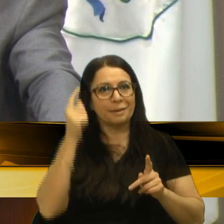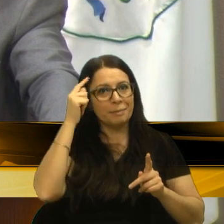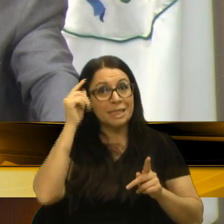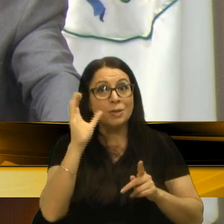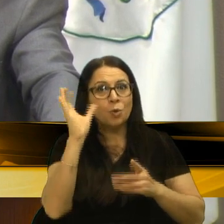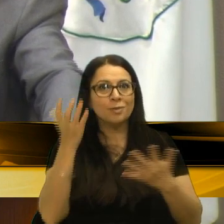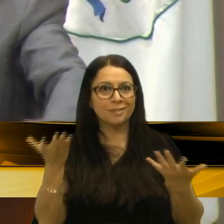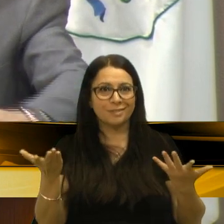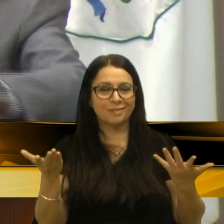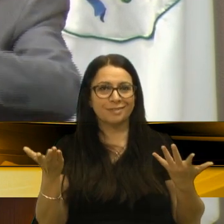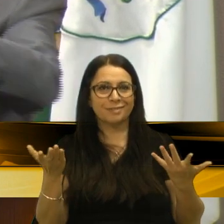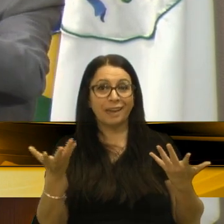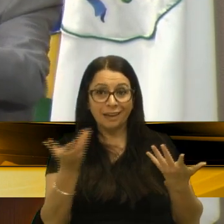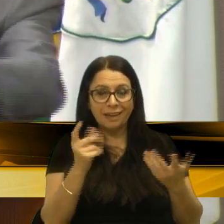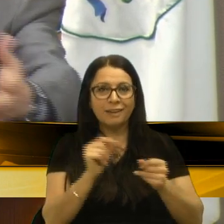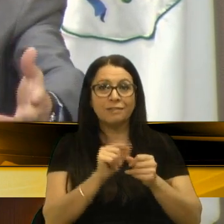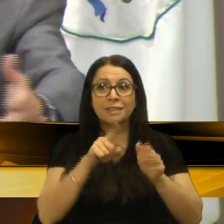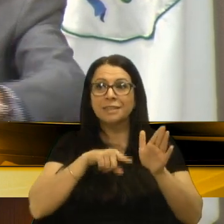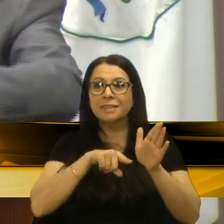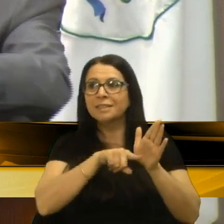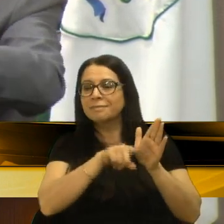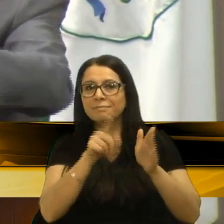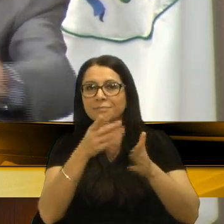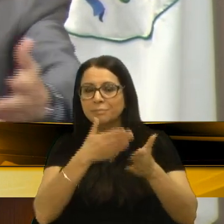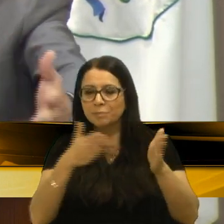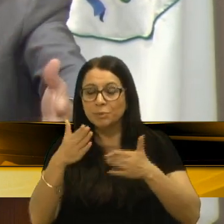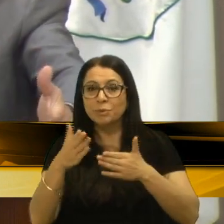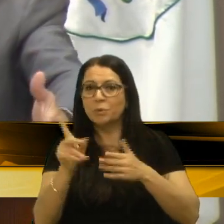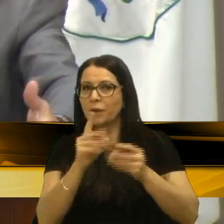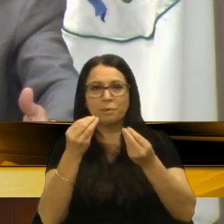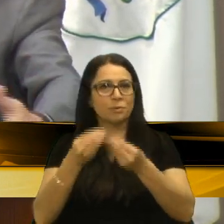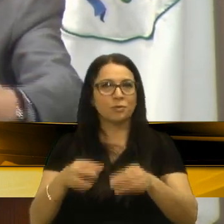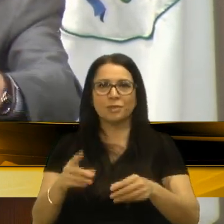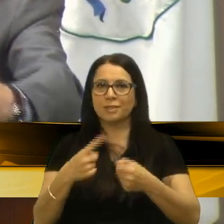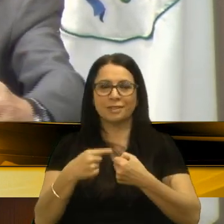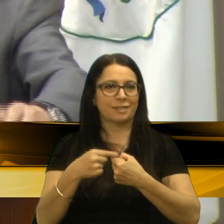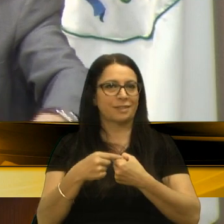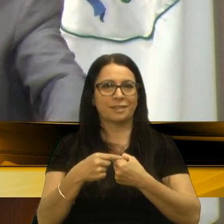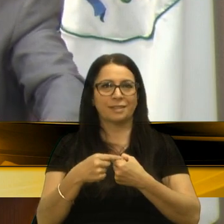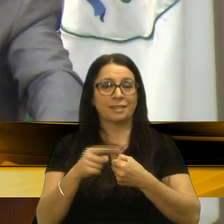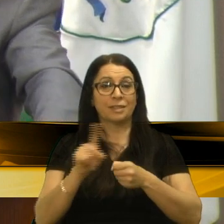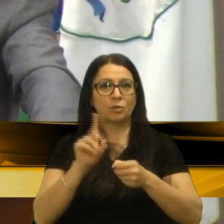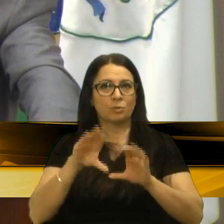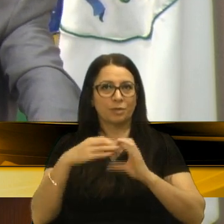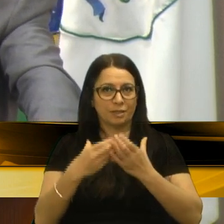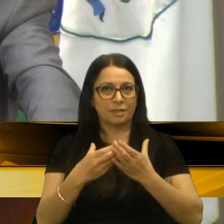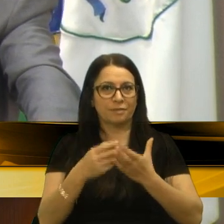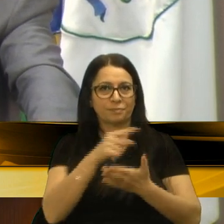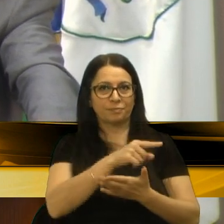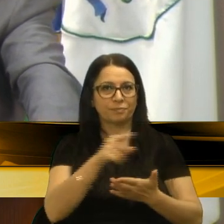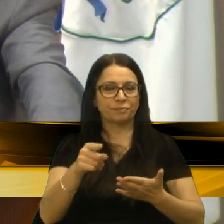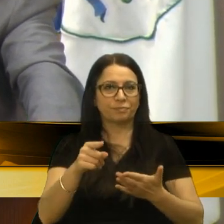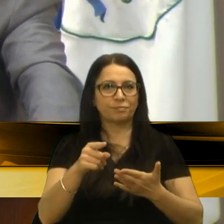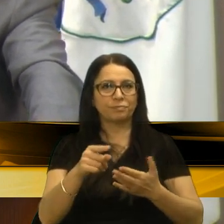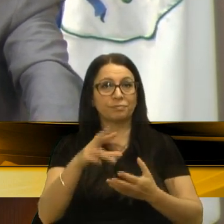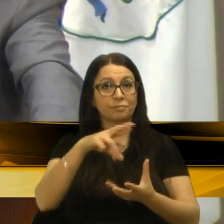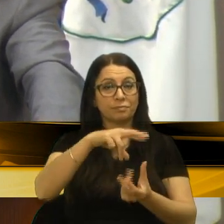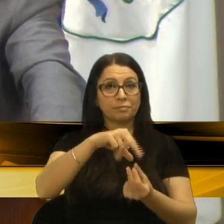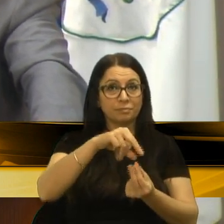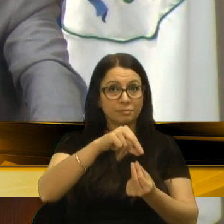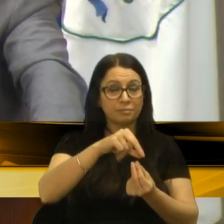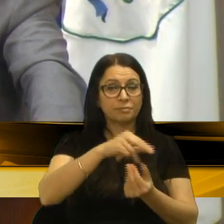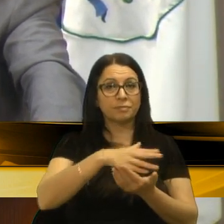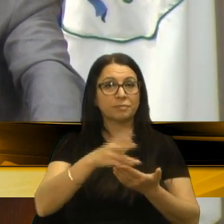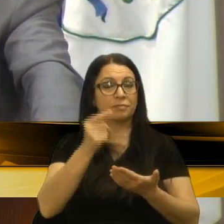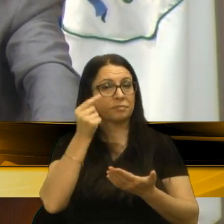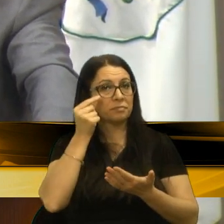caso de vocês querem fazer a permuta, não querem nenhum prejuízo ao município e nem à comunidade. No caso dos recicladores, vereador Périco,